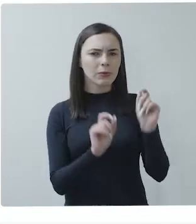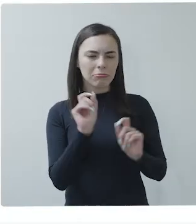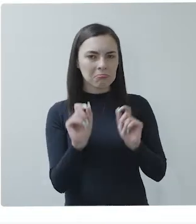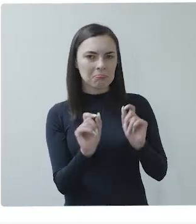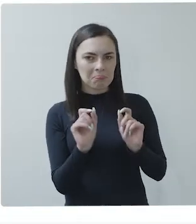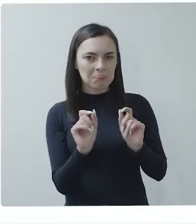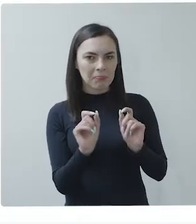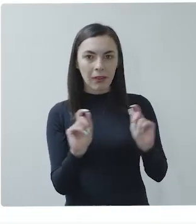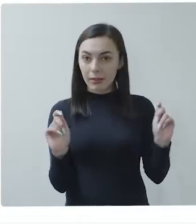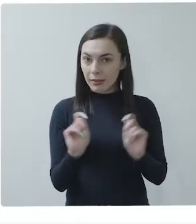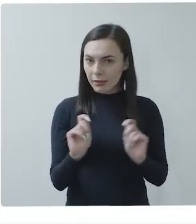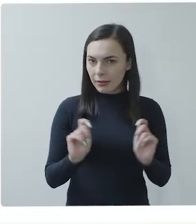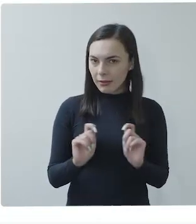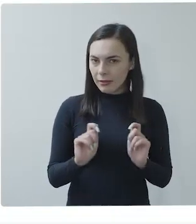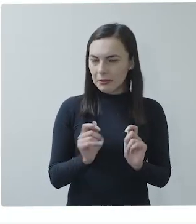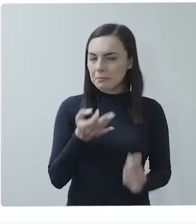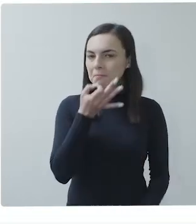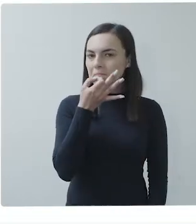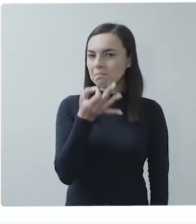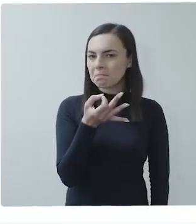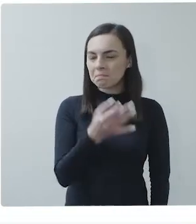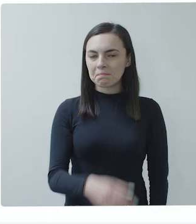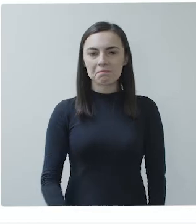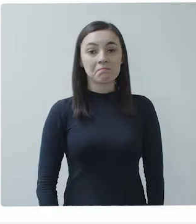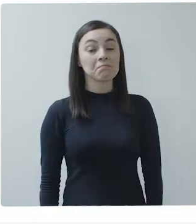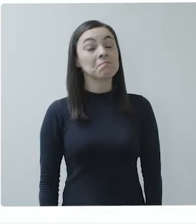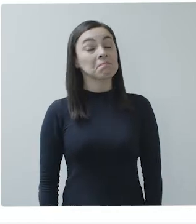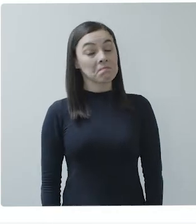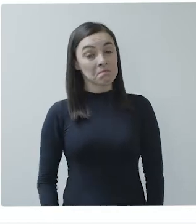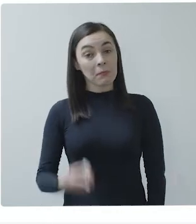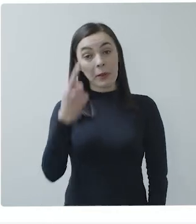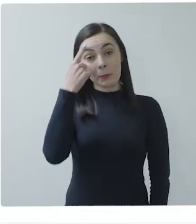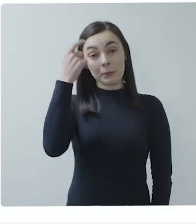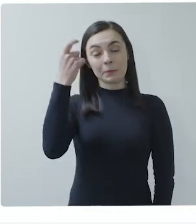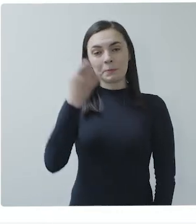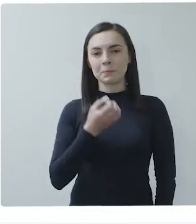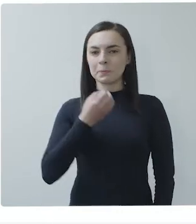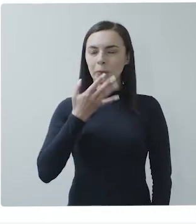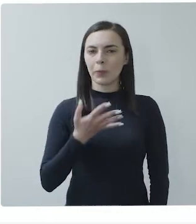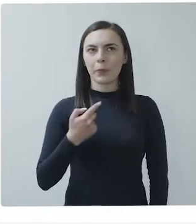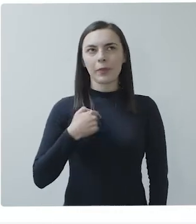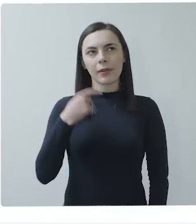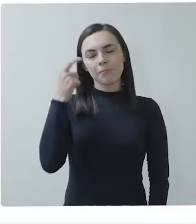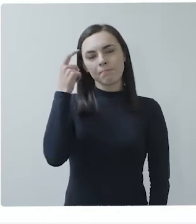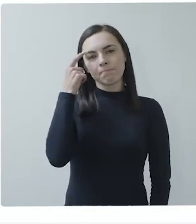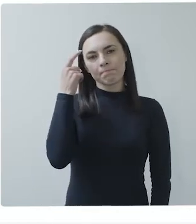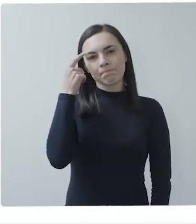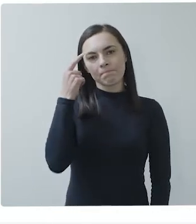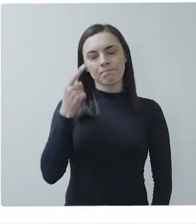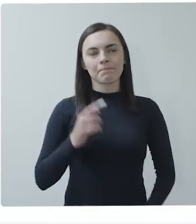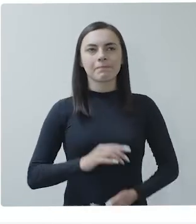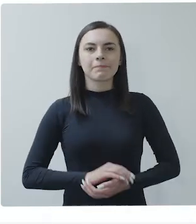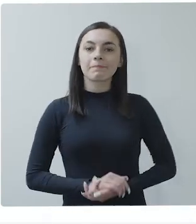que é? O que que vocês acham? Boa ideia, então vou começar a pensar.